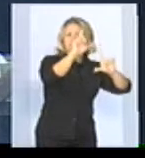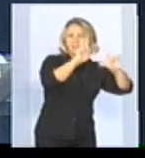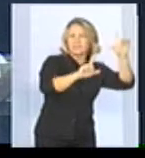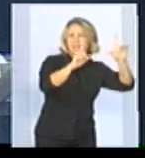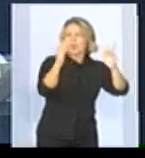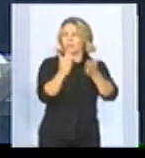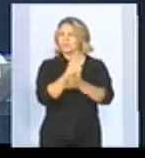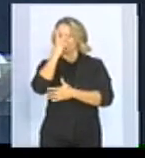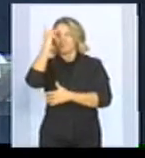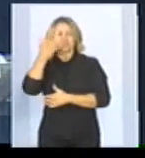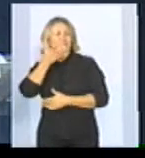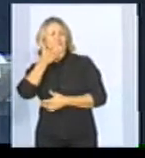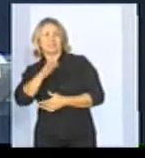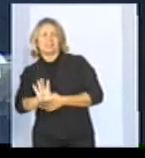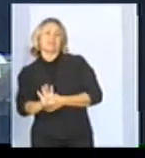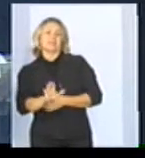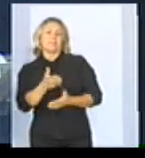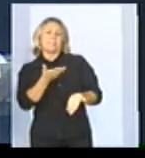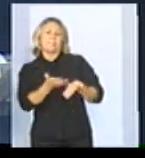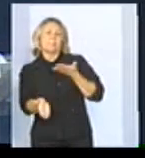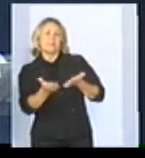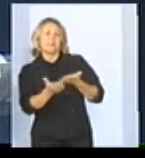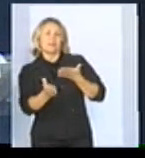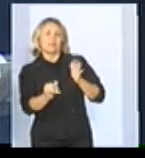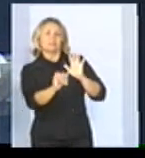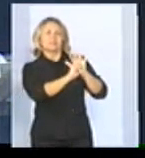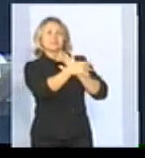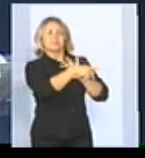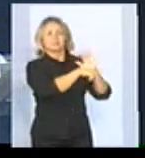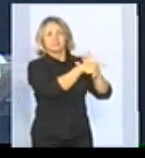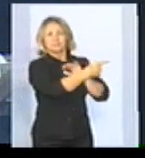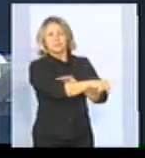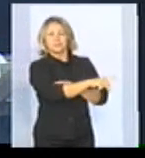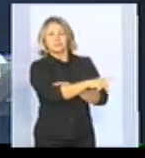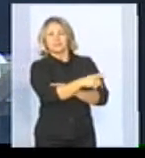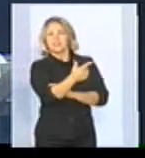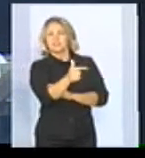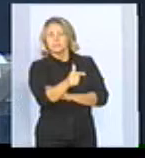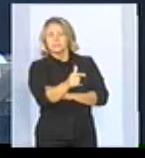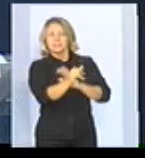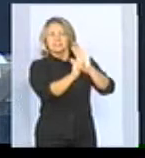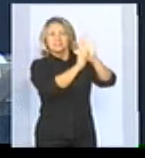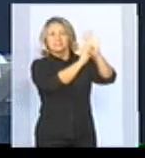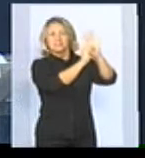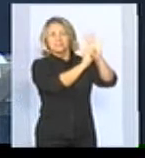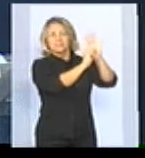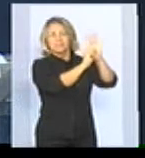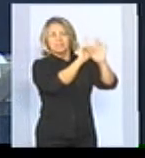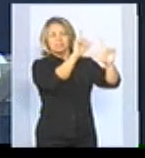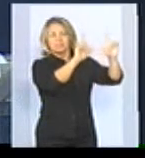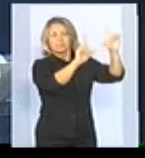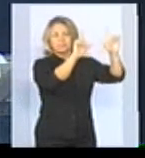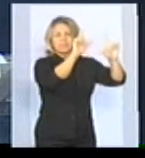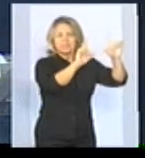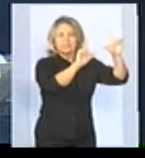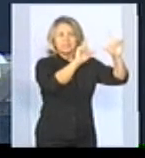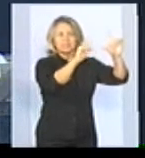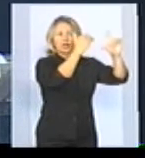sejam descaracterizados não perc com a sua identidade eh eh não tem a sua identidade e eh eh eh eh